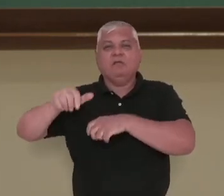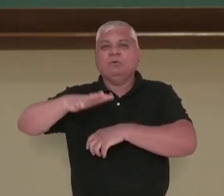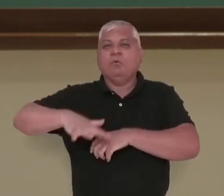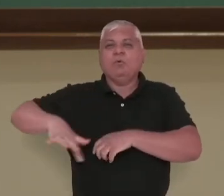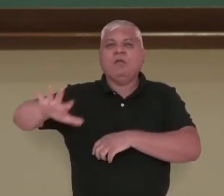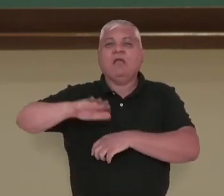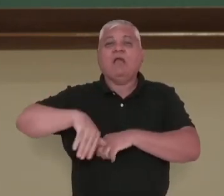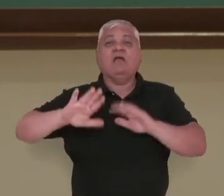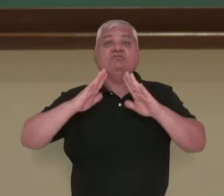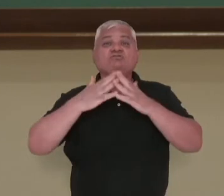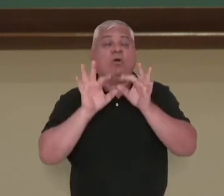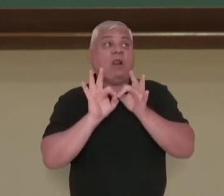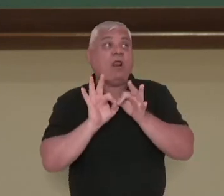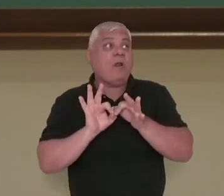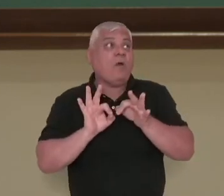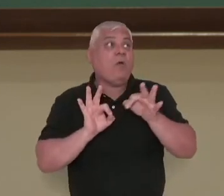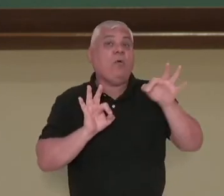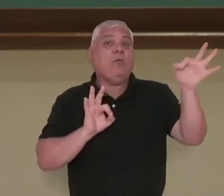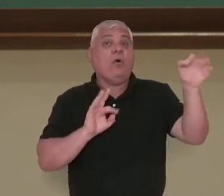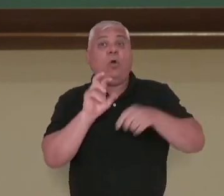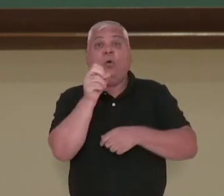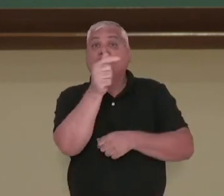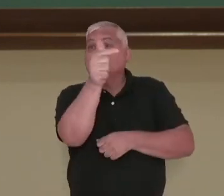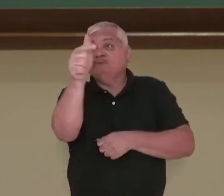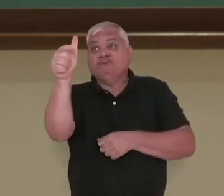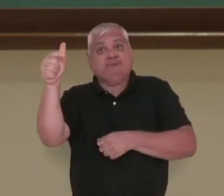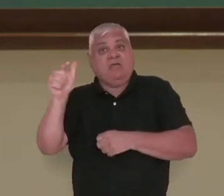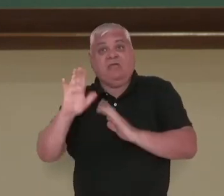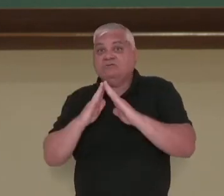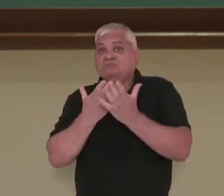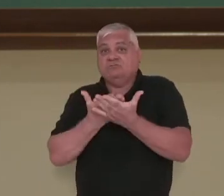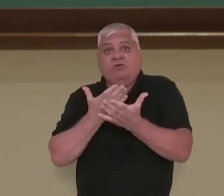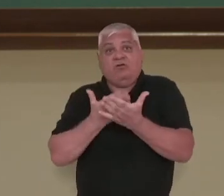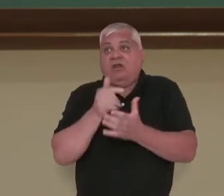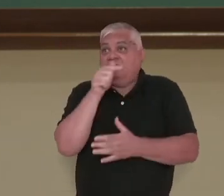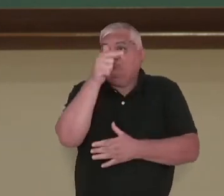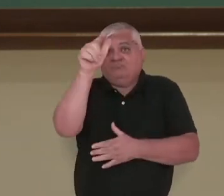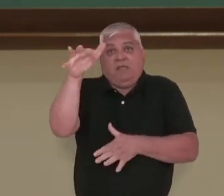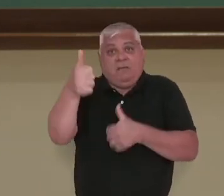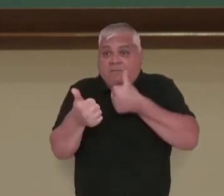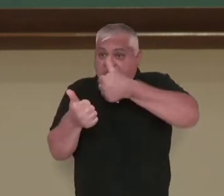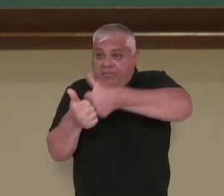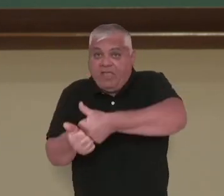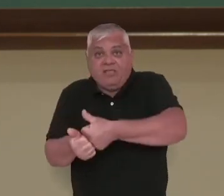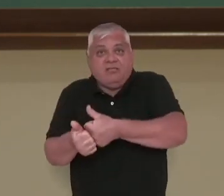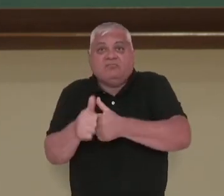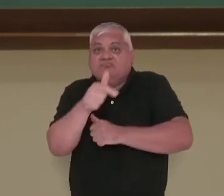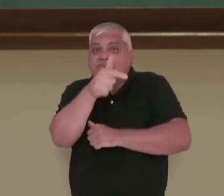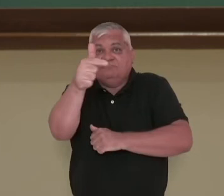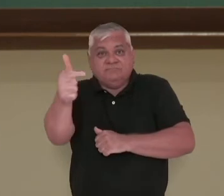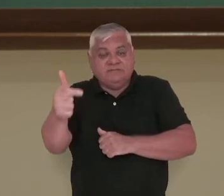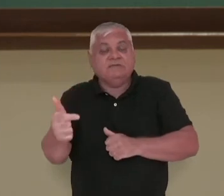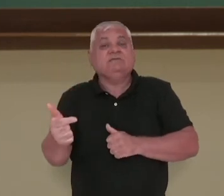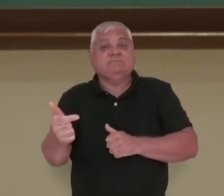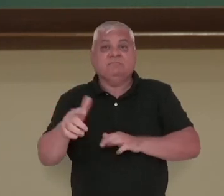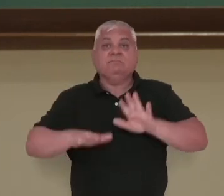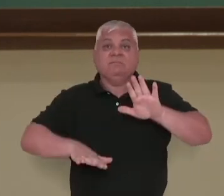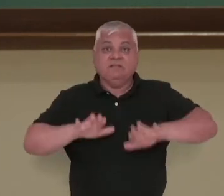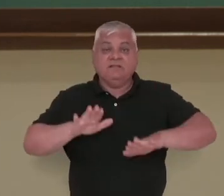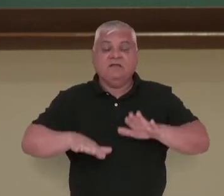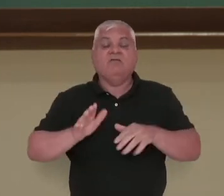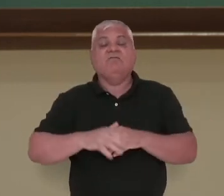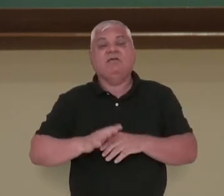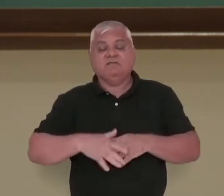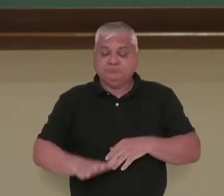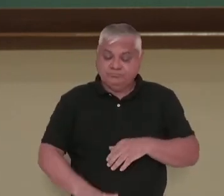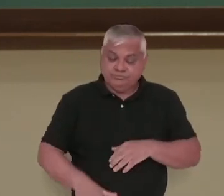se é que havia escolas onde se ofertava a educação formal próxima à residência dele, talvez até passou parte da